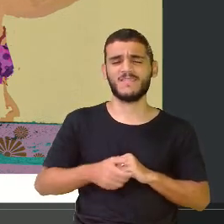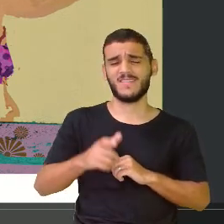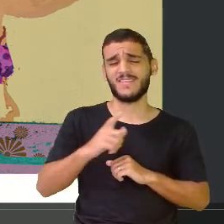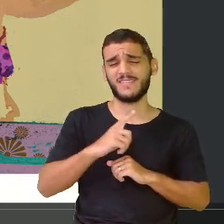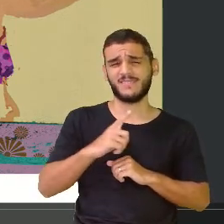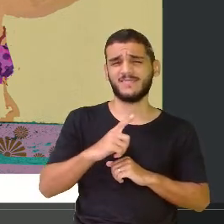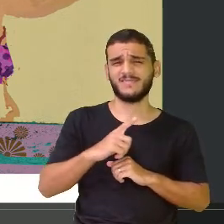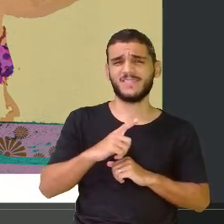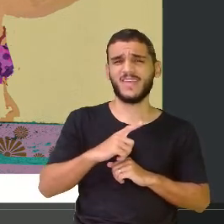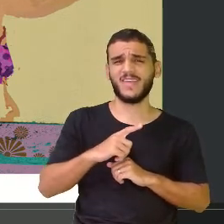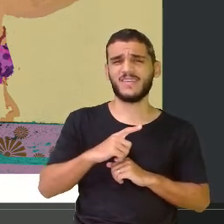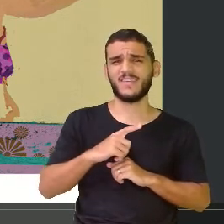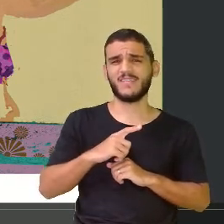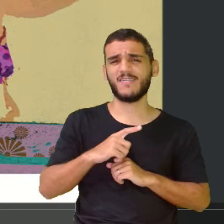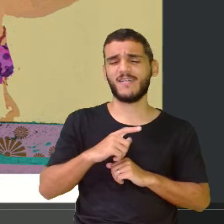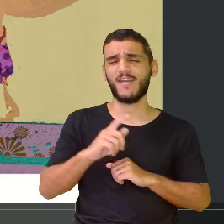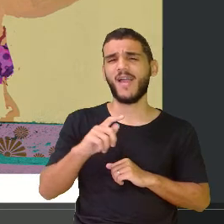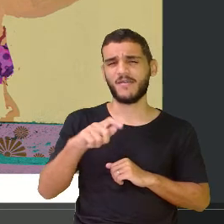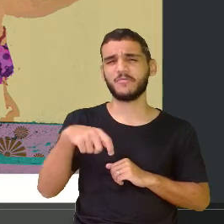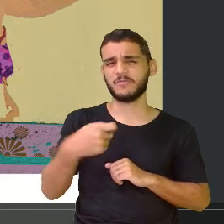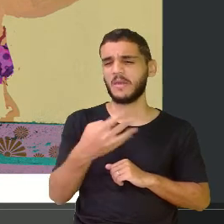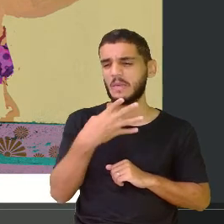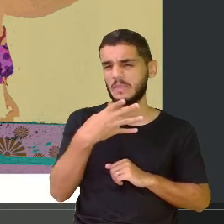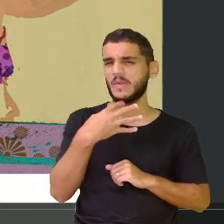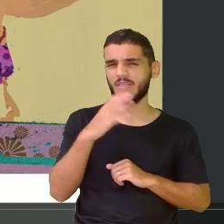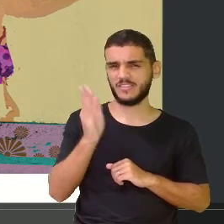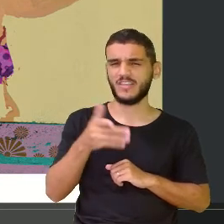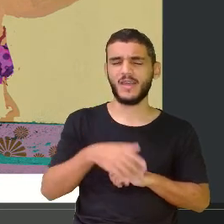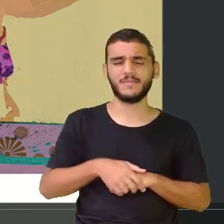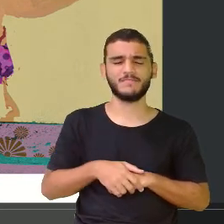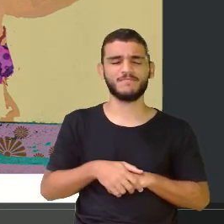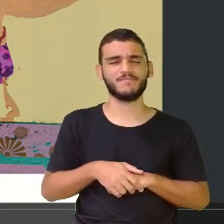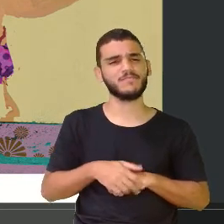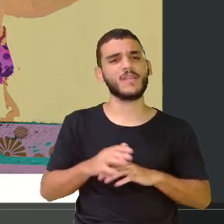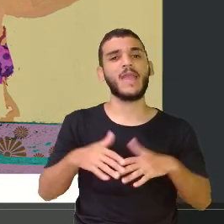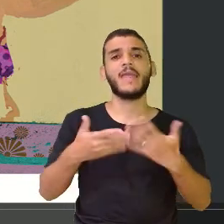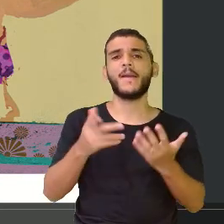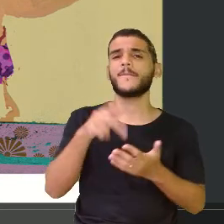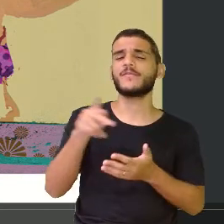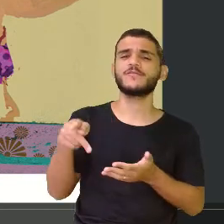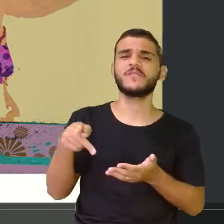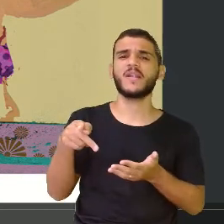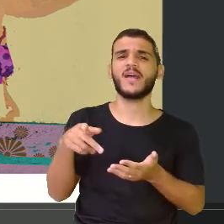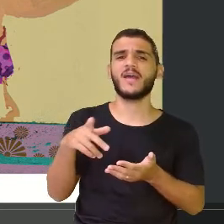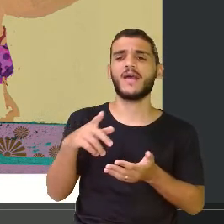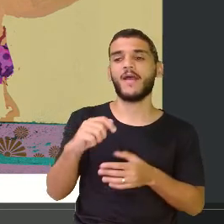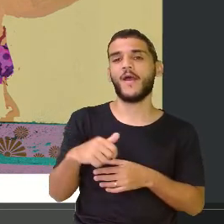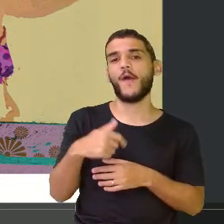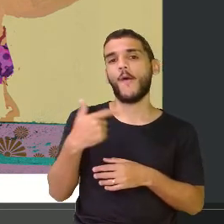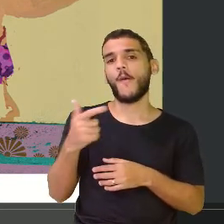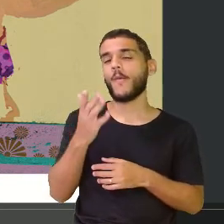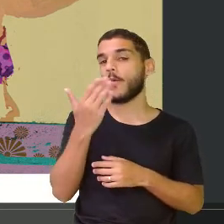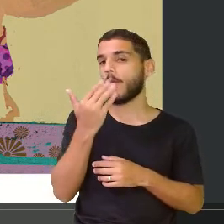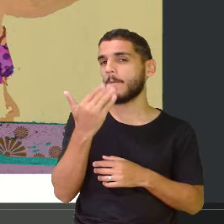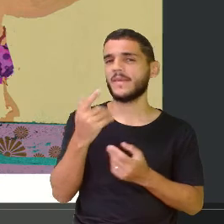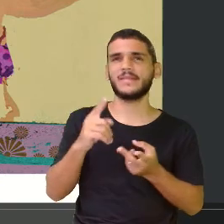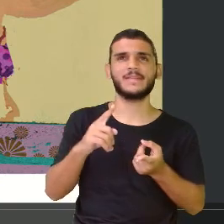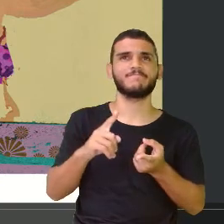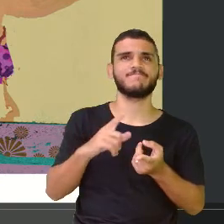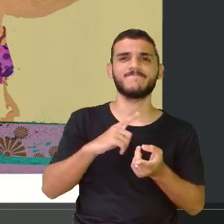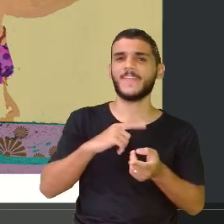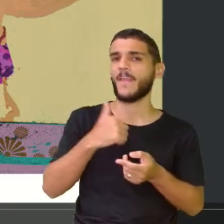dessas palavras aí? Saiu, professor, além de comida, algumas dessas palavras aí, saiu que você gosta, que você